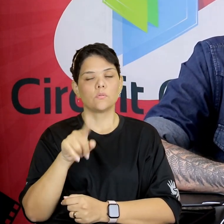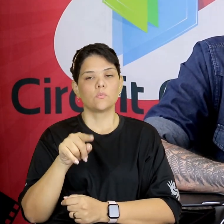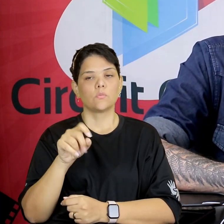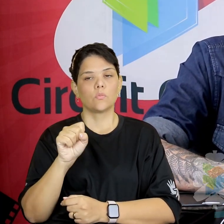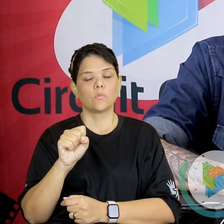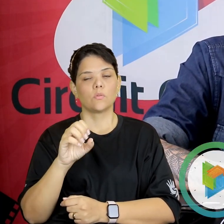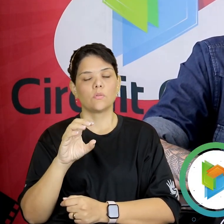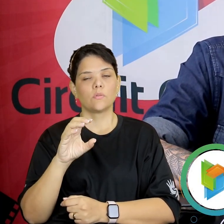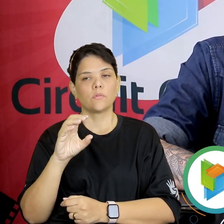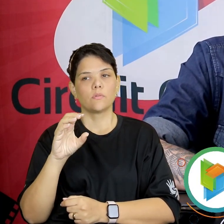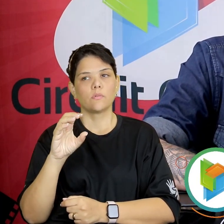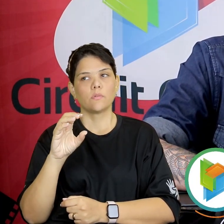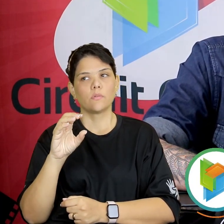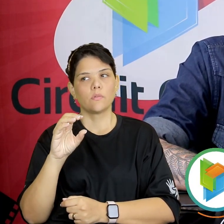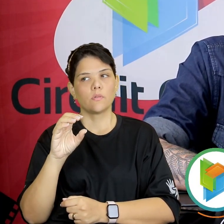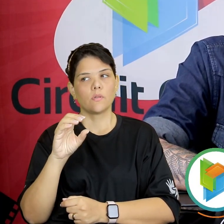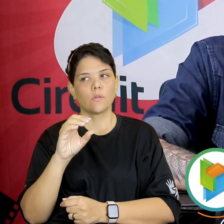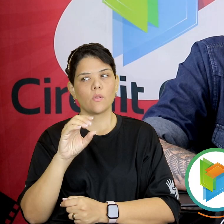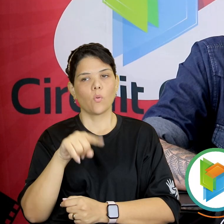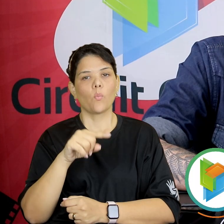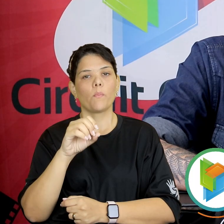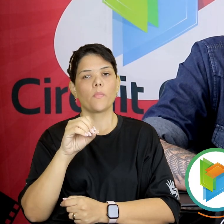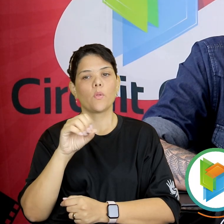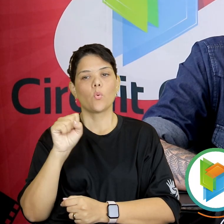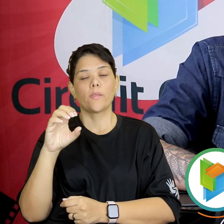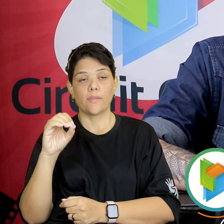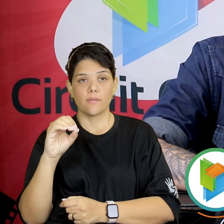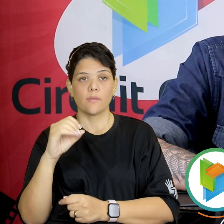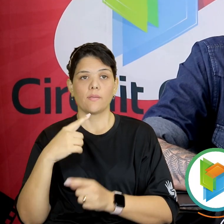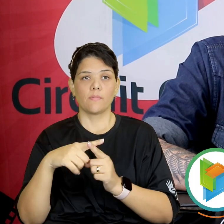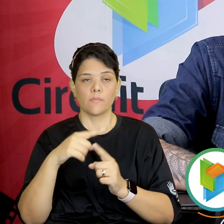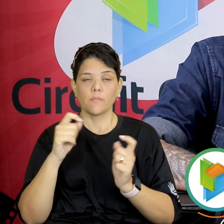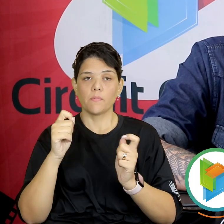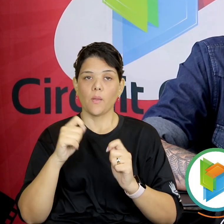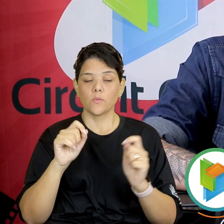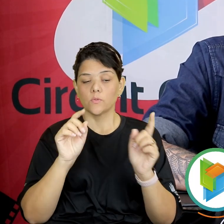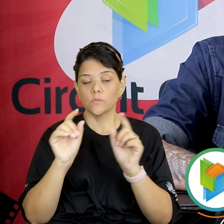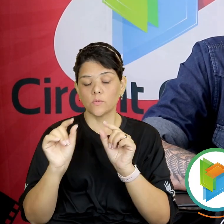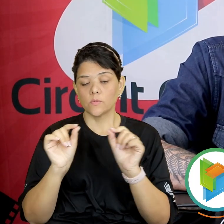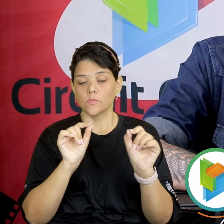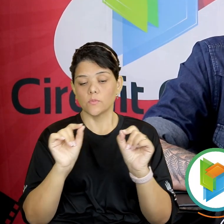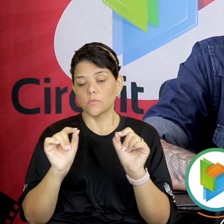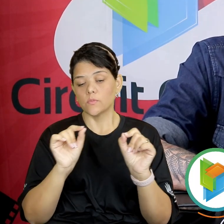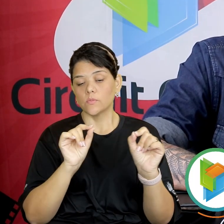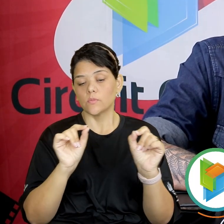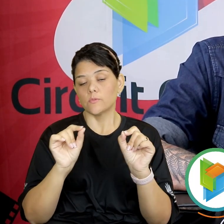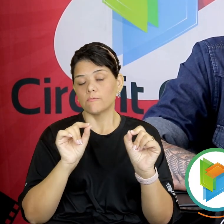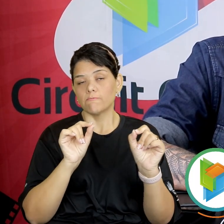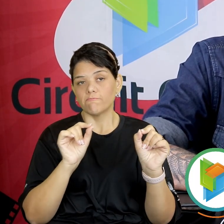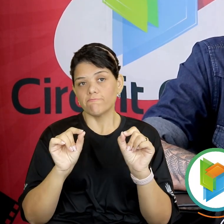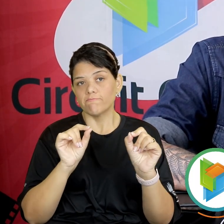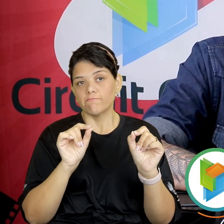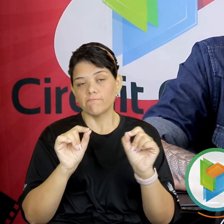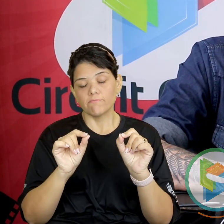essas sobrinhas que vocês estão vendo aqui. Então eu posso mexer o vídeo um pouquinho sem